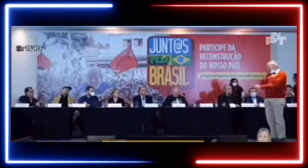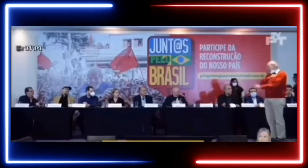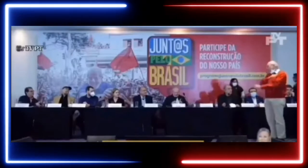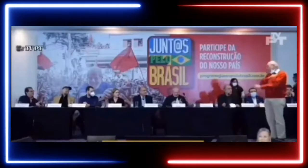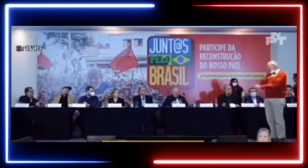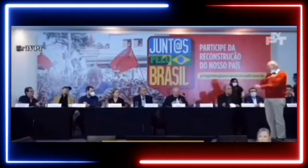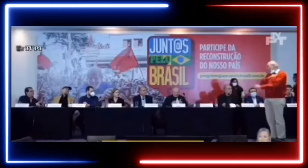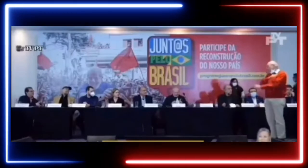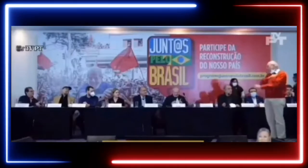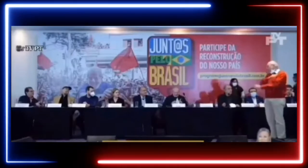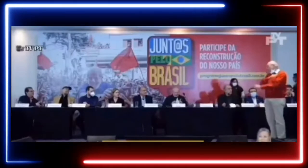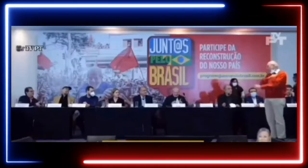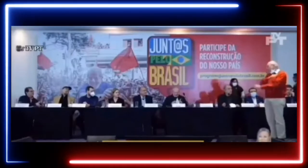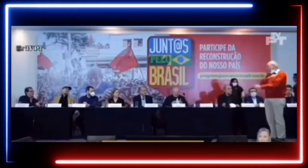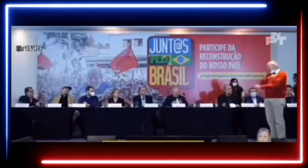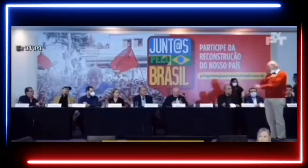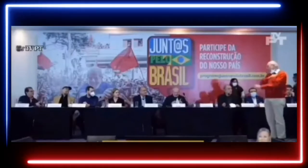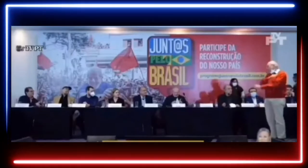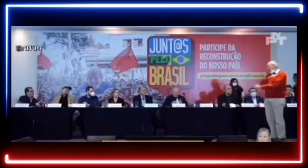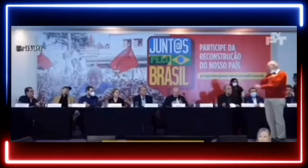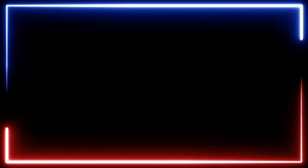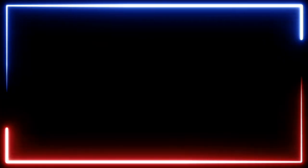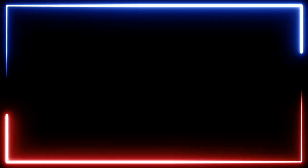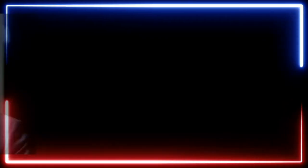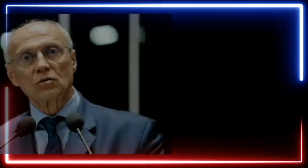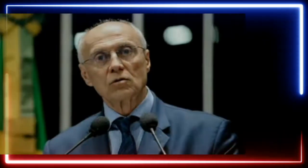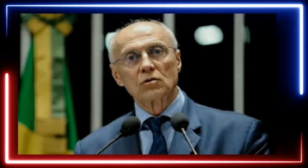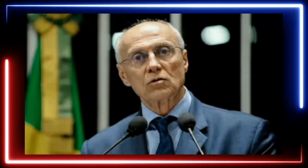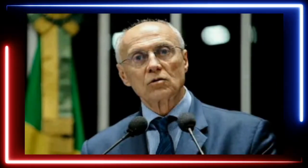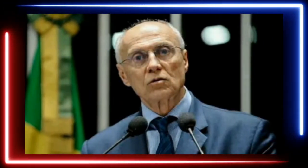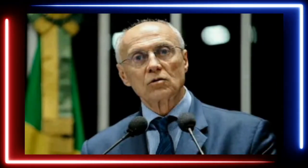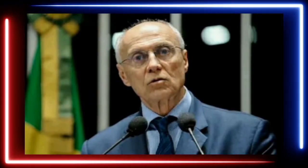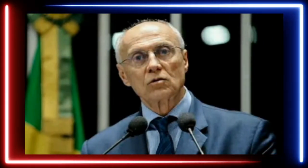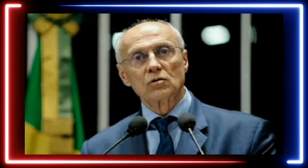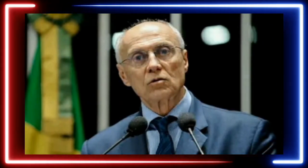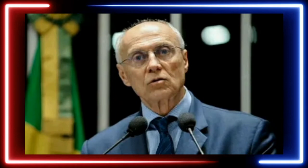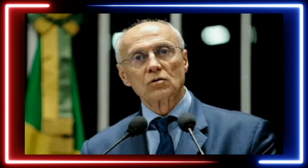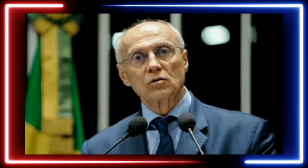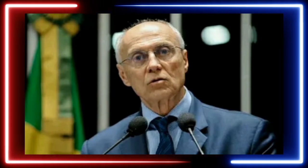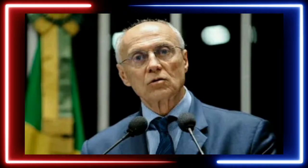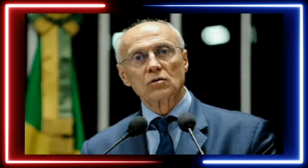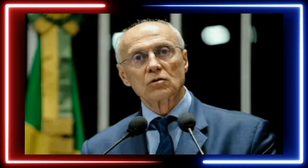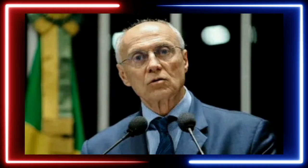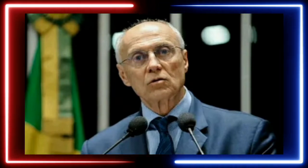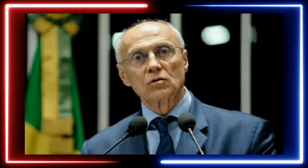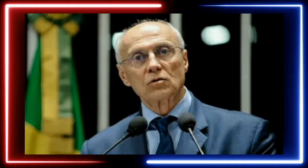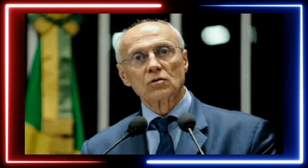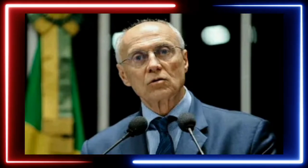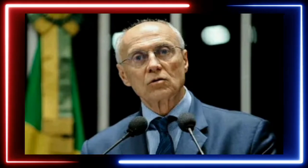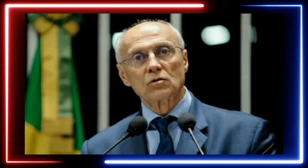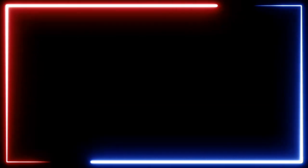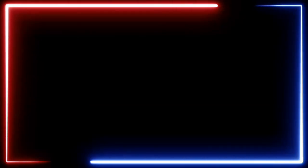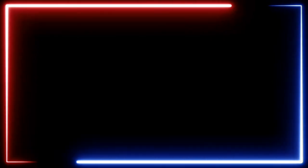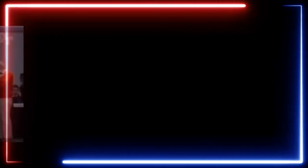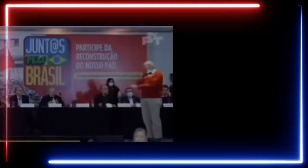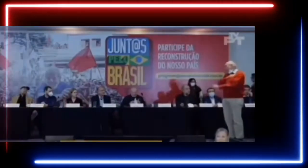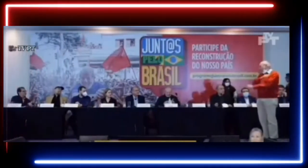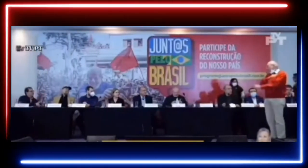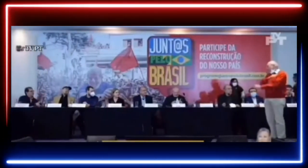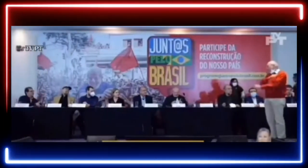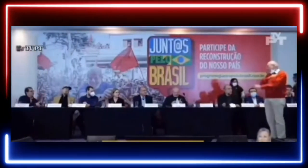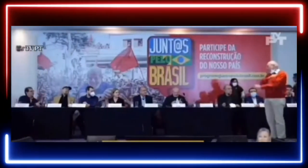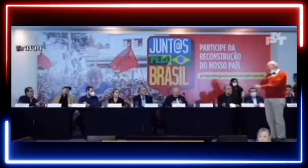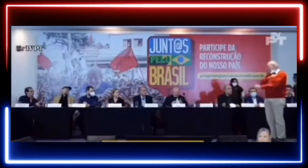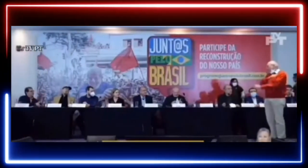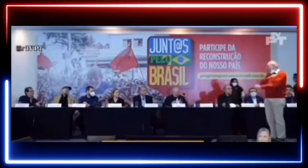Então, pessoal, nesta terça-feira, o vereador paulistano Eduardo Suplicy, do PT, causou constrangimento no evento